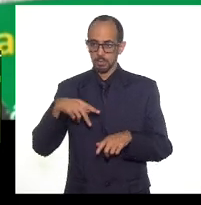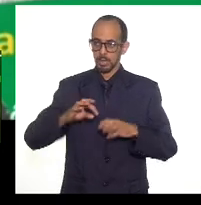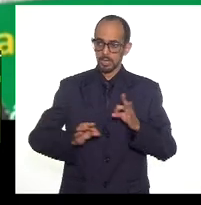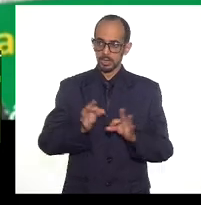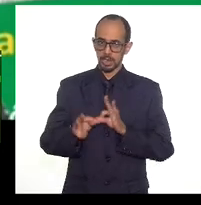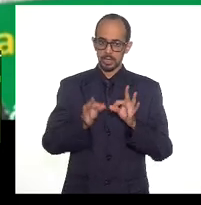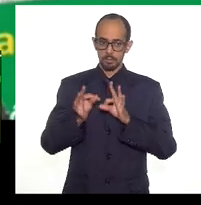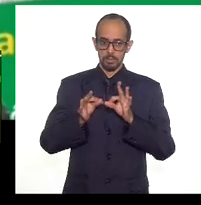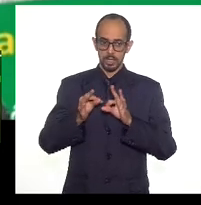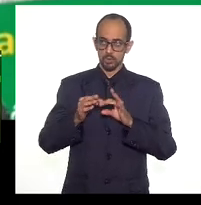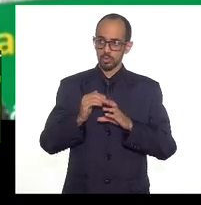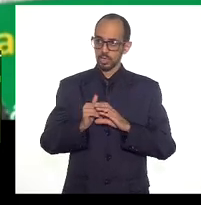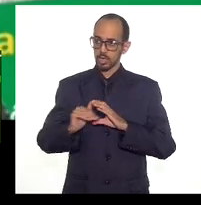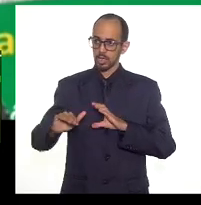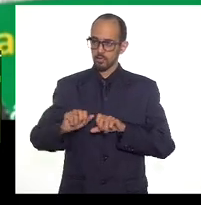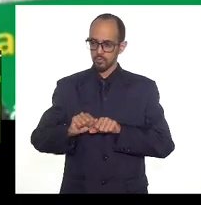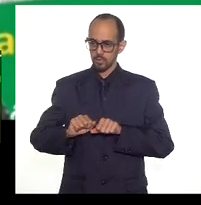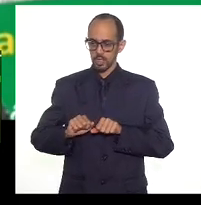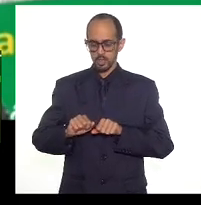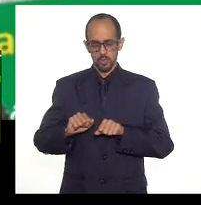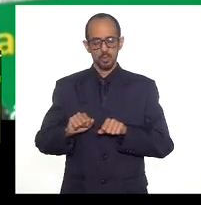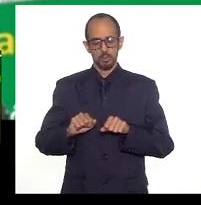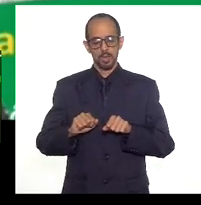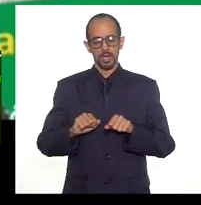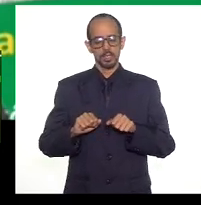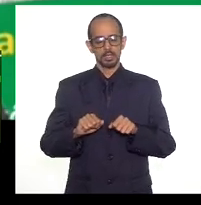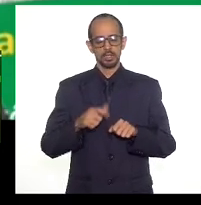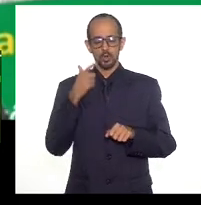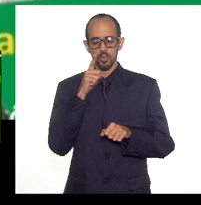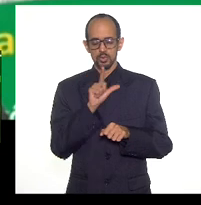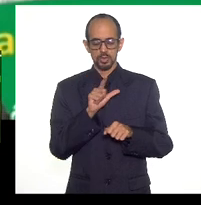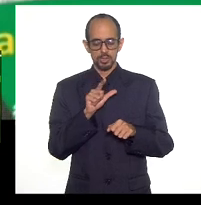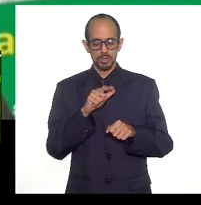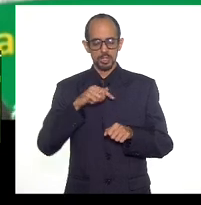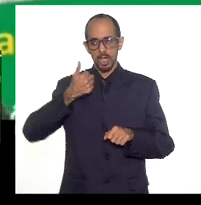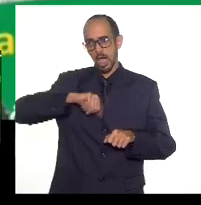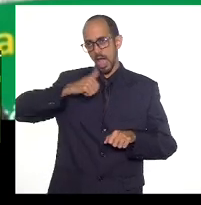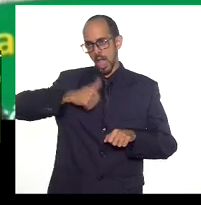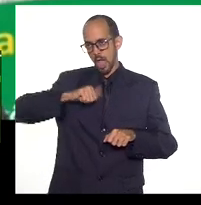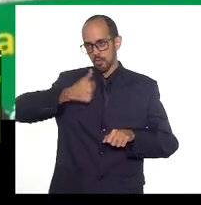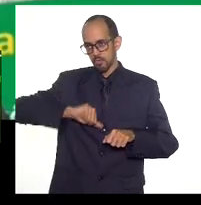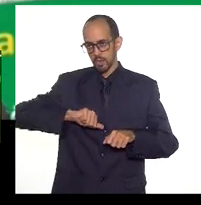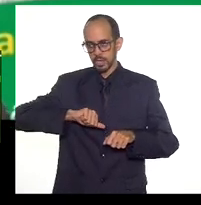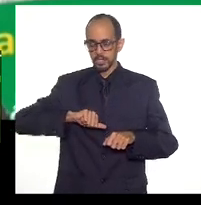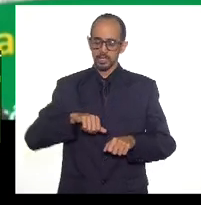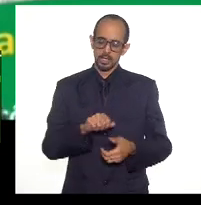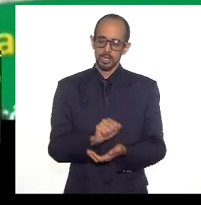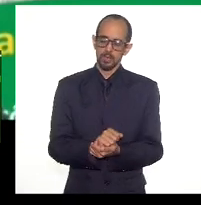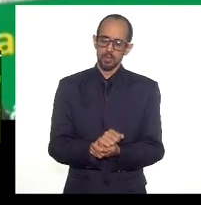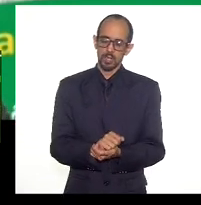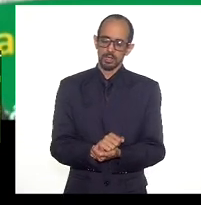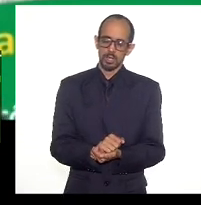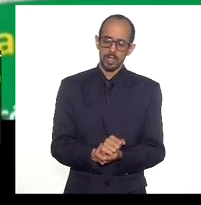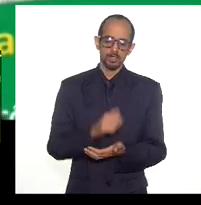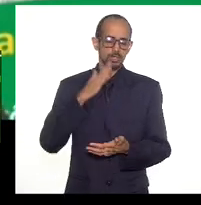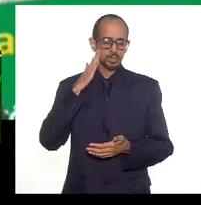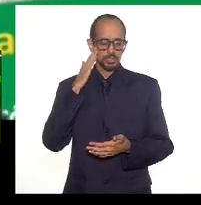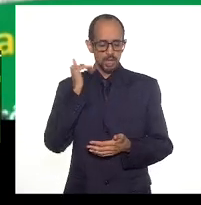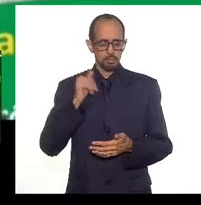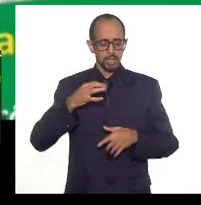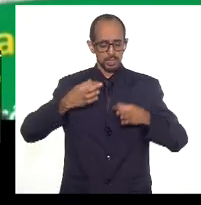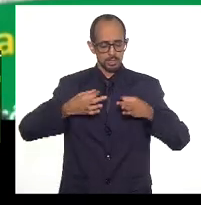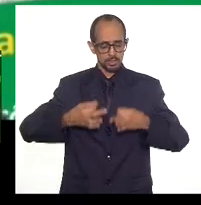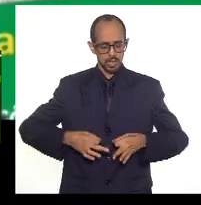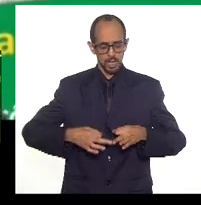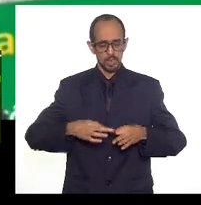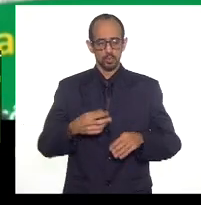que possa ser validado o requisito qualidade, né, que vai precificar